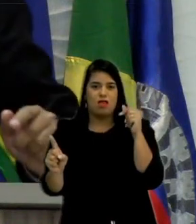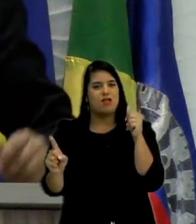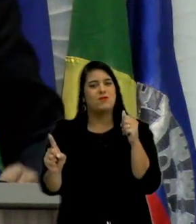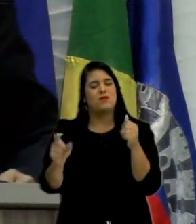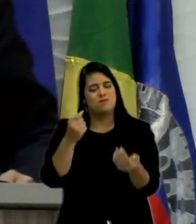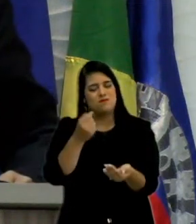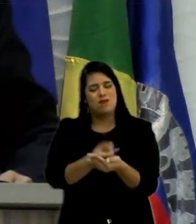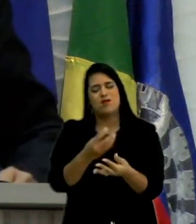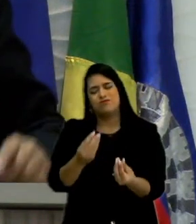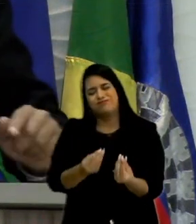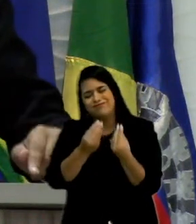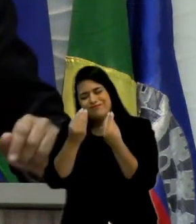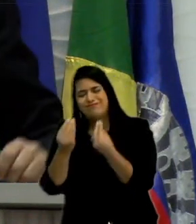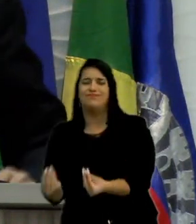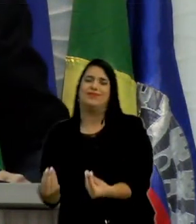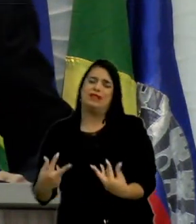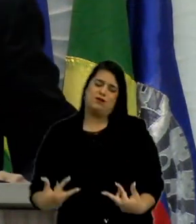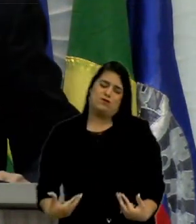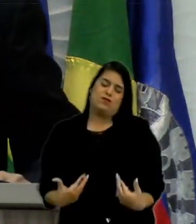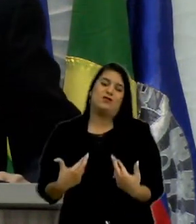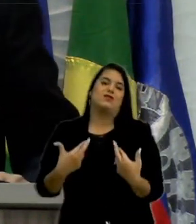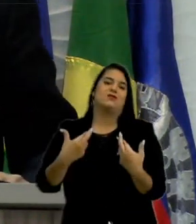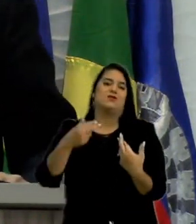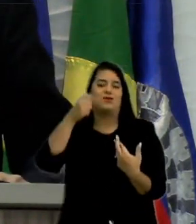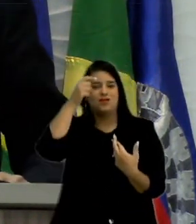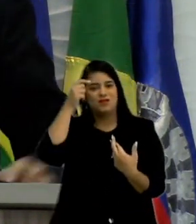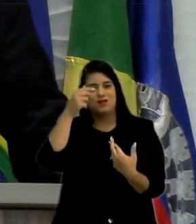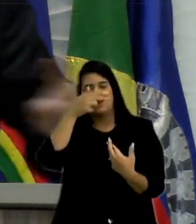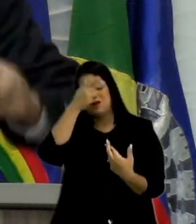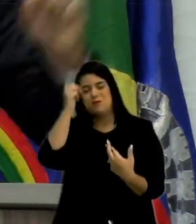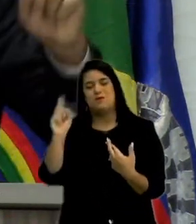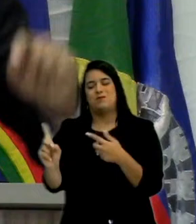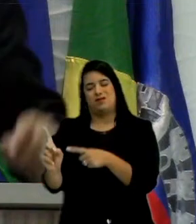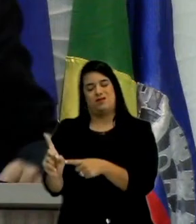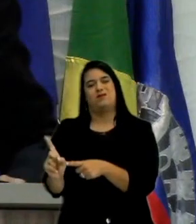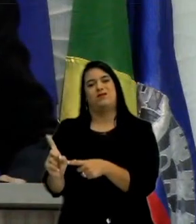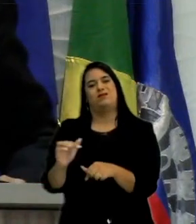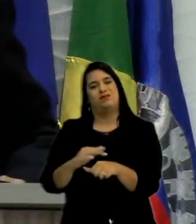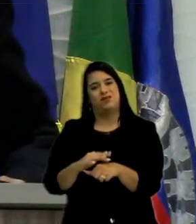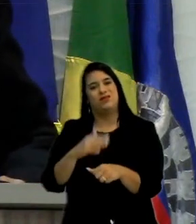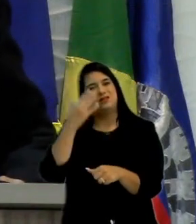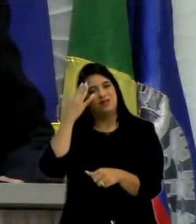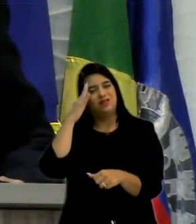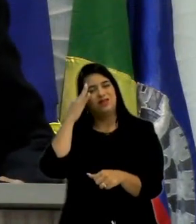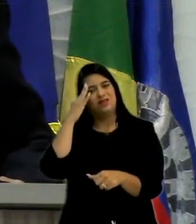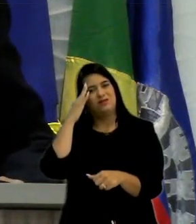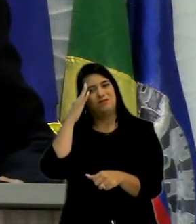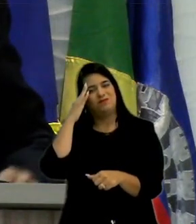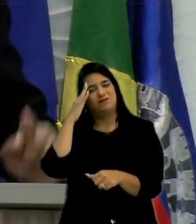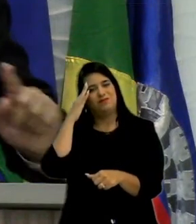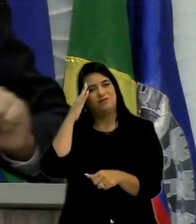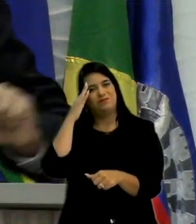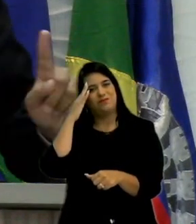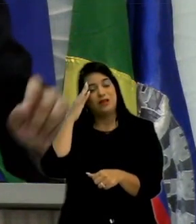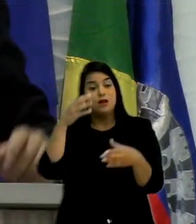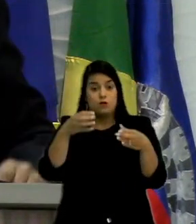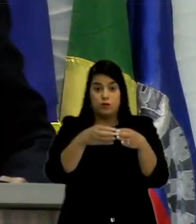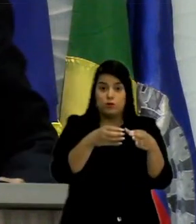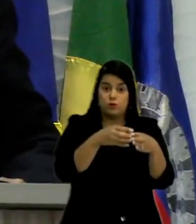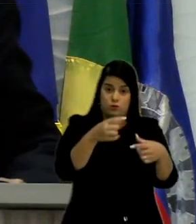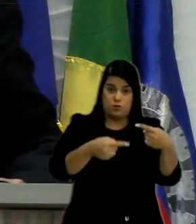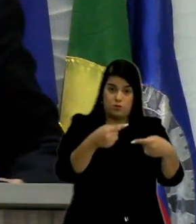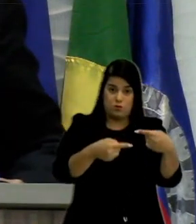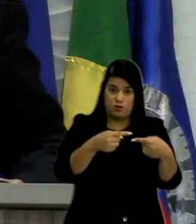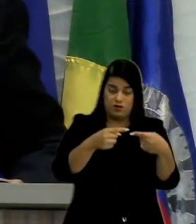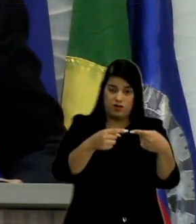cada vez mais um grupo desse político. Não se tem encanto nenhum de São Bento, de encanto nenhum do